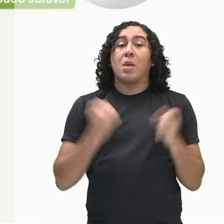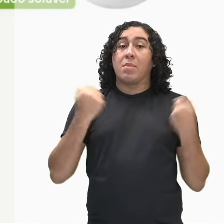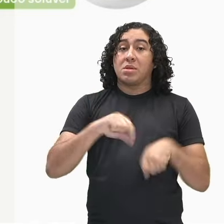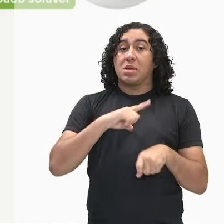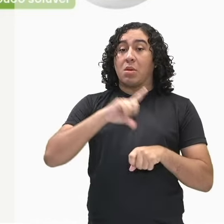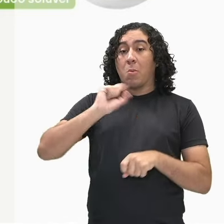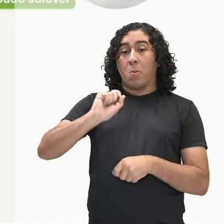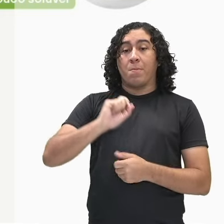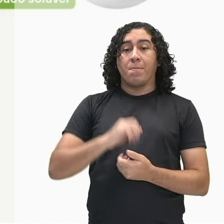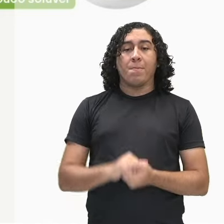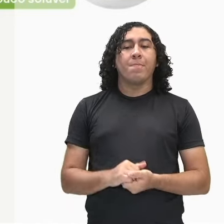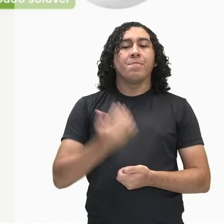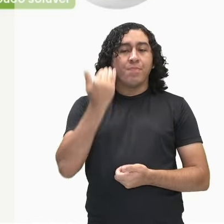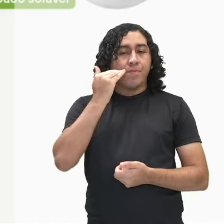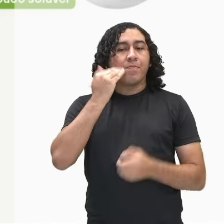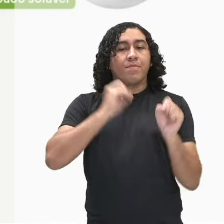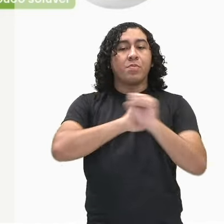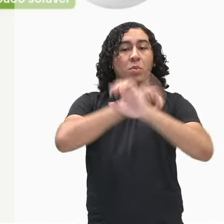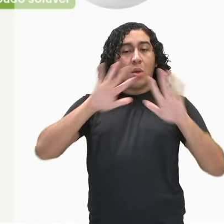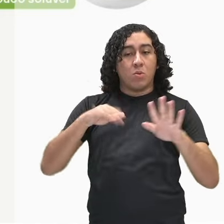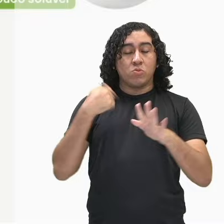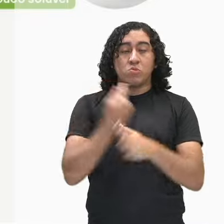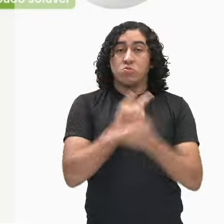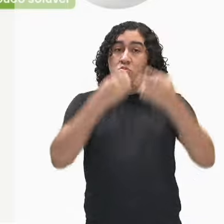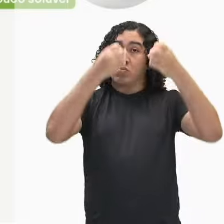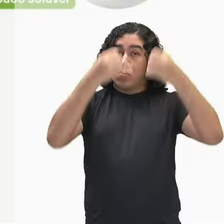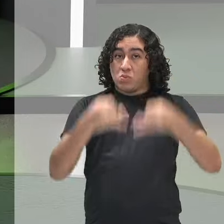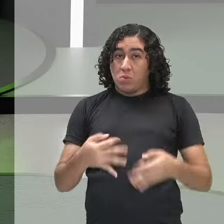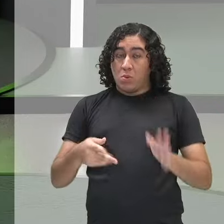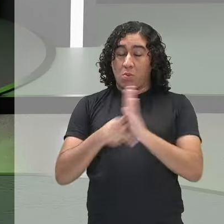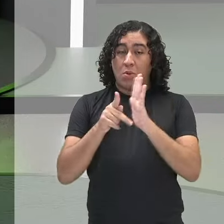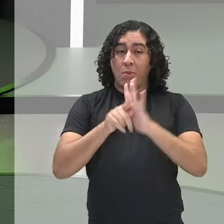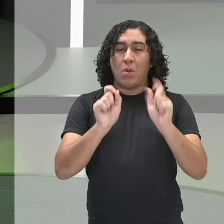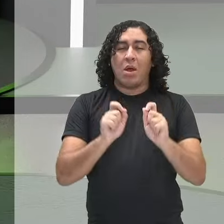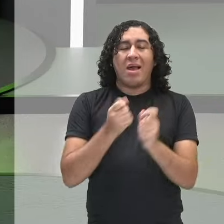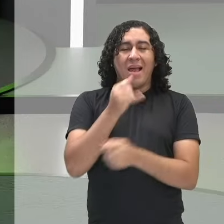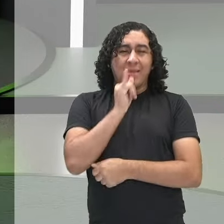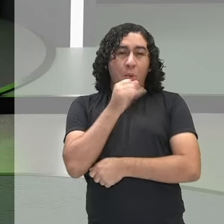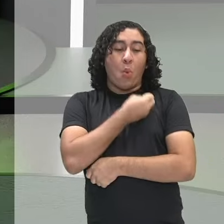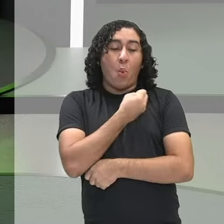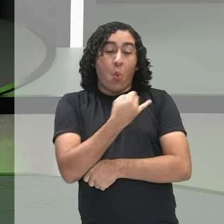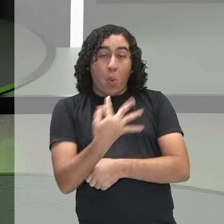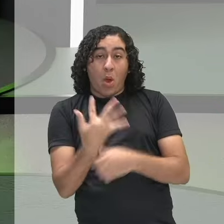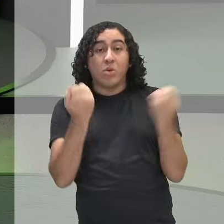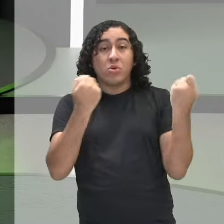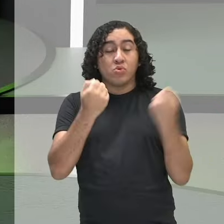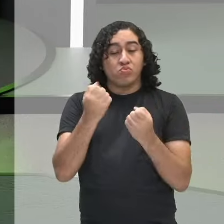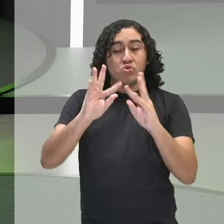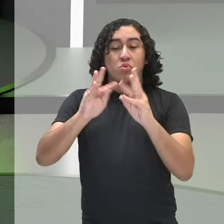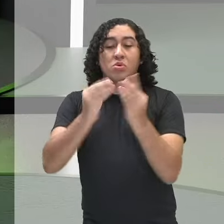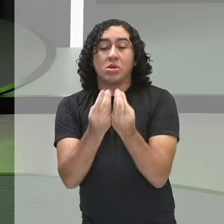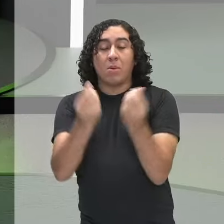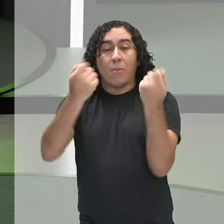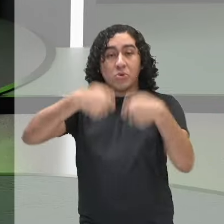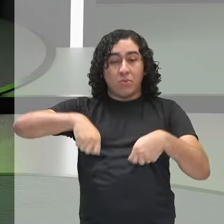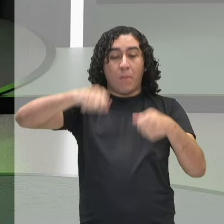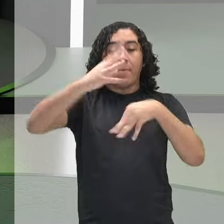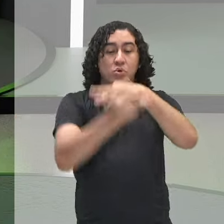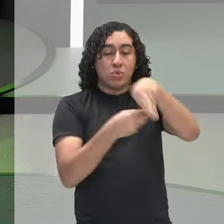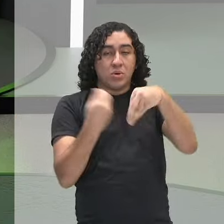precisa entender que o que a gente está falando aqui é o quanto você pode adicionar. E quando você